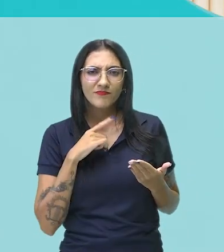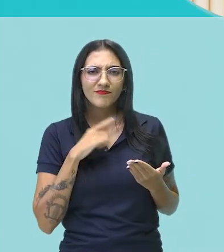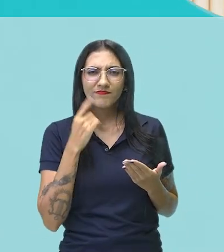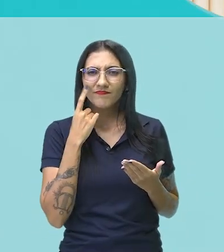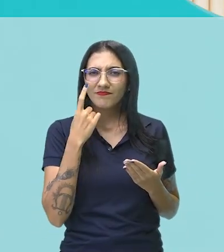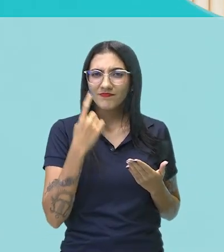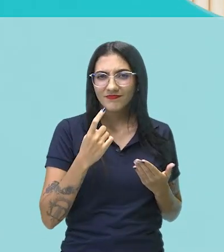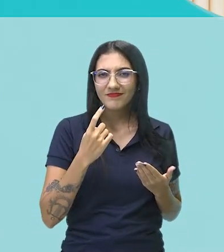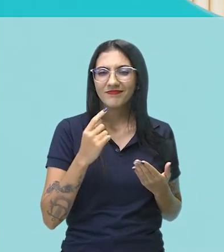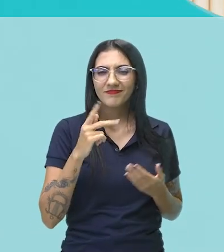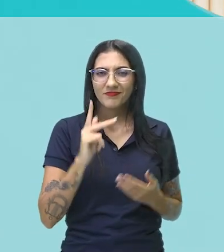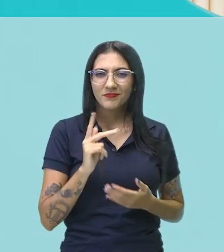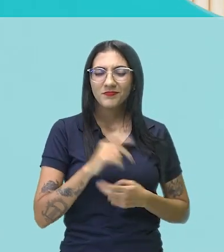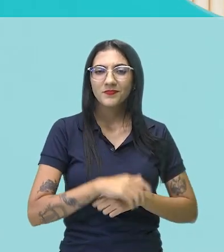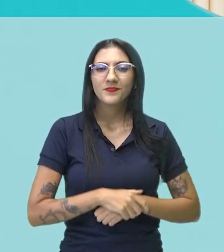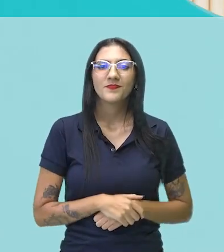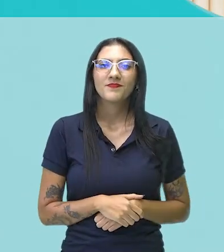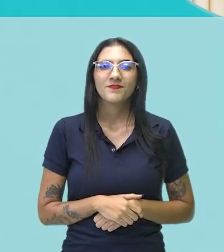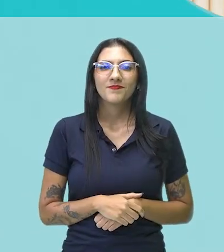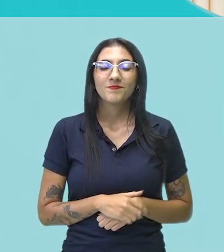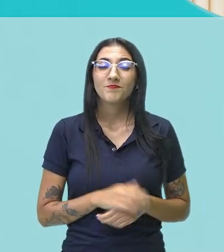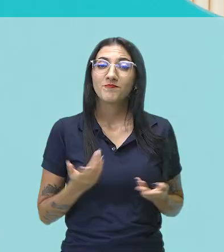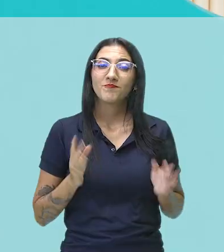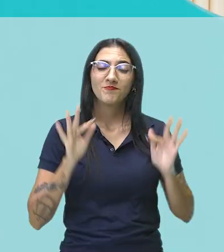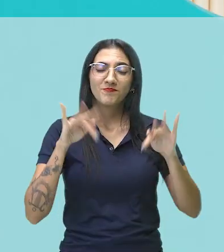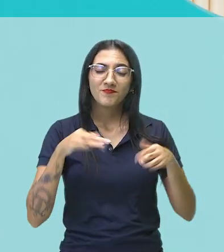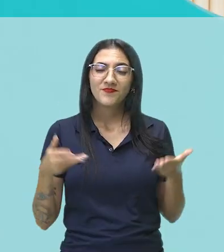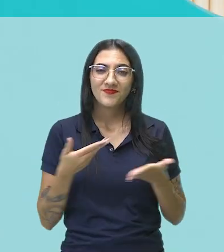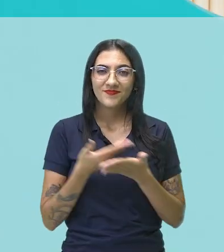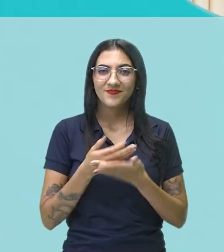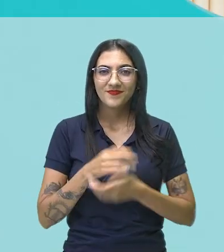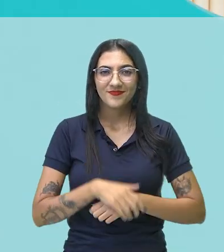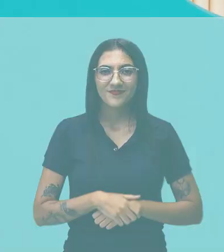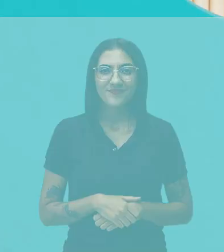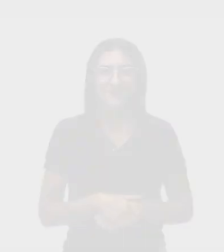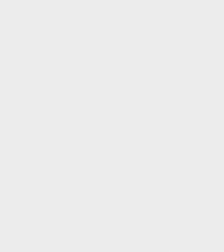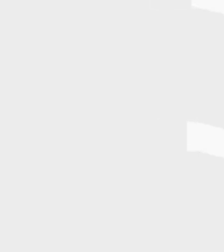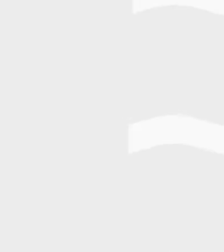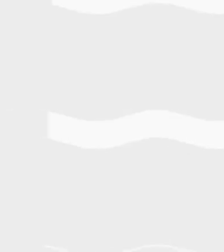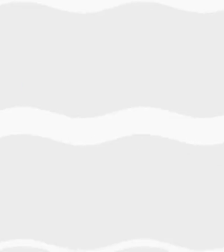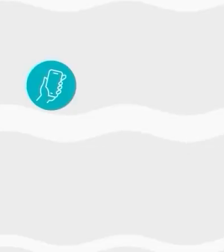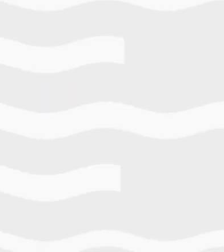delas chamou sua atenção? Então, assim terminamos a nossa aula.